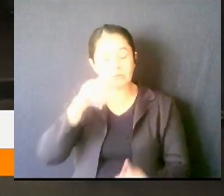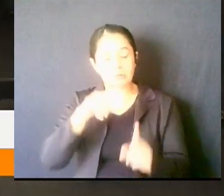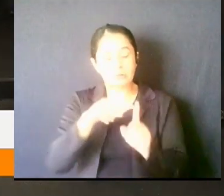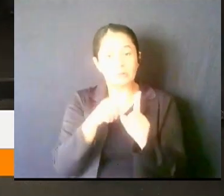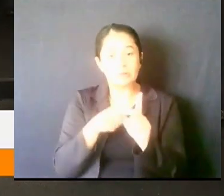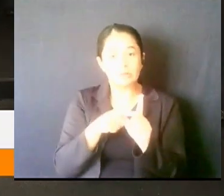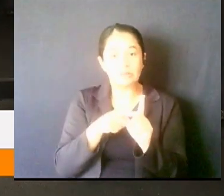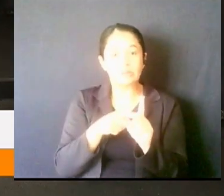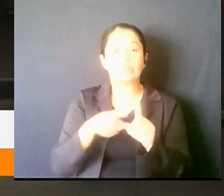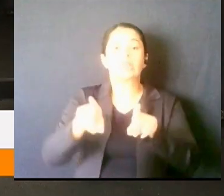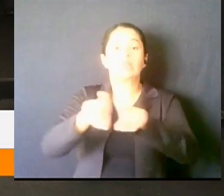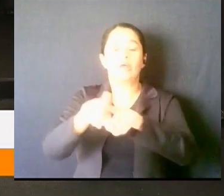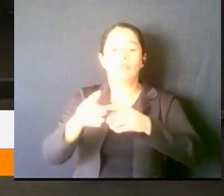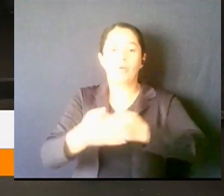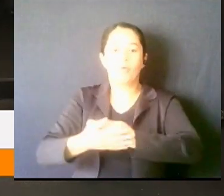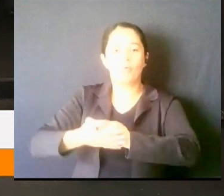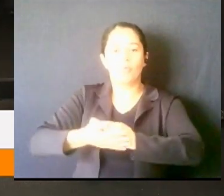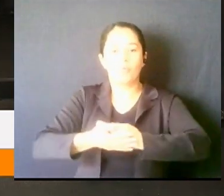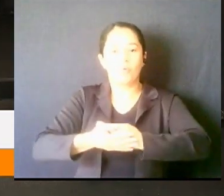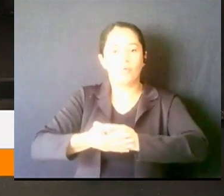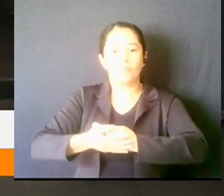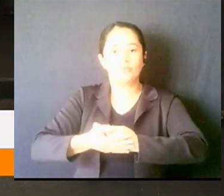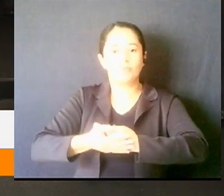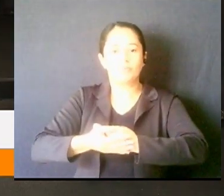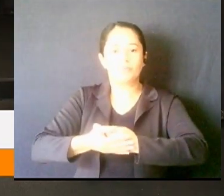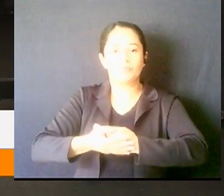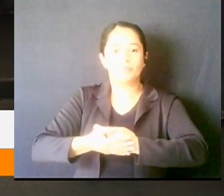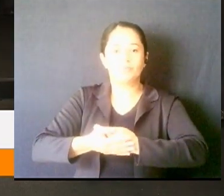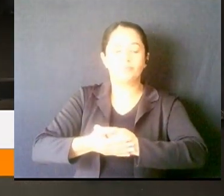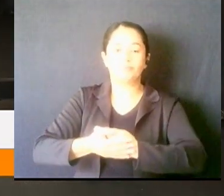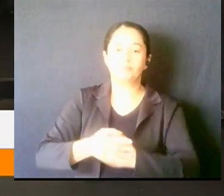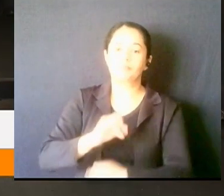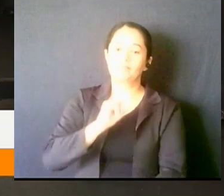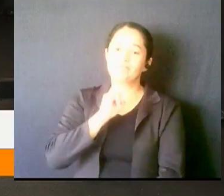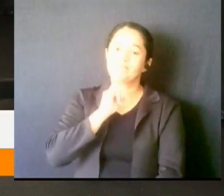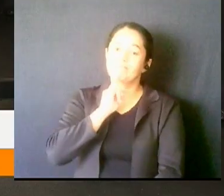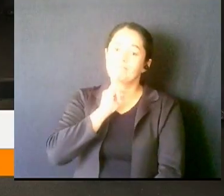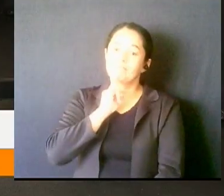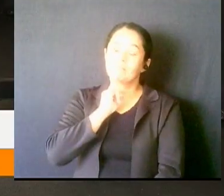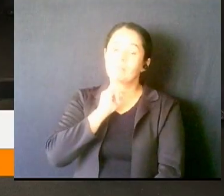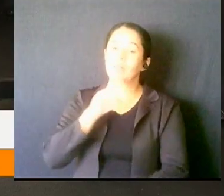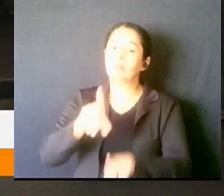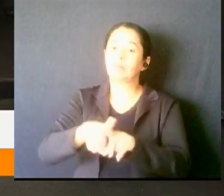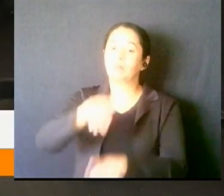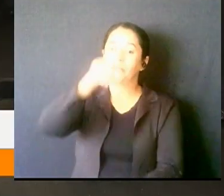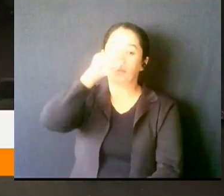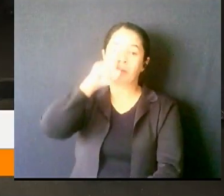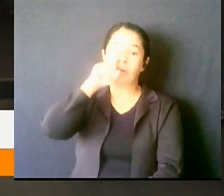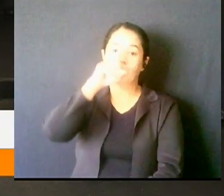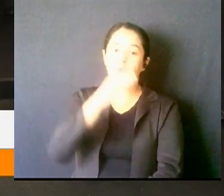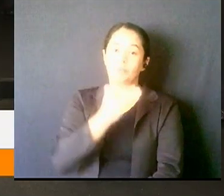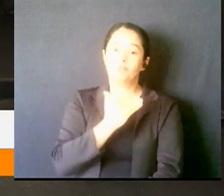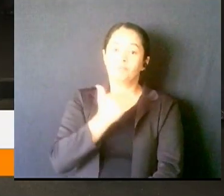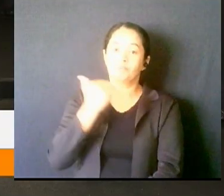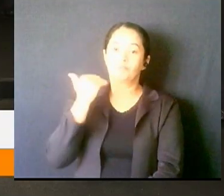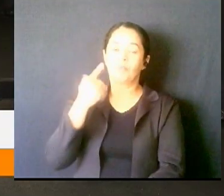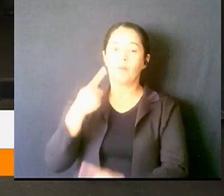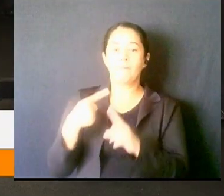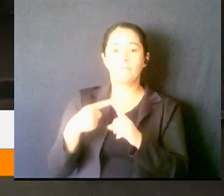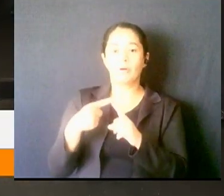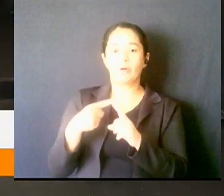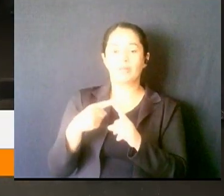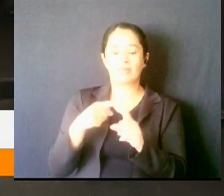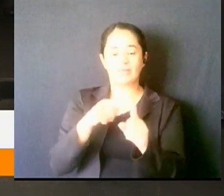né? E, infelizmente, risco de morte mesmo, porque o corpo da adolescente ele não está